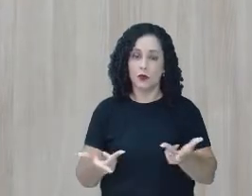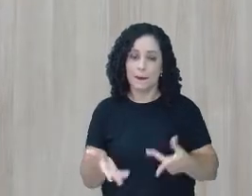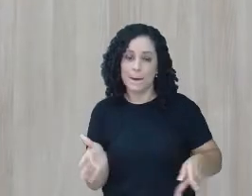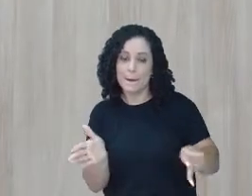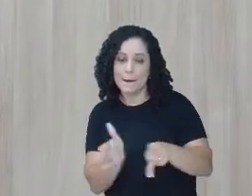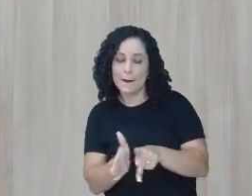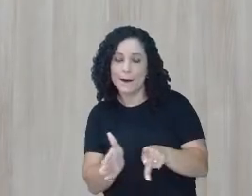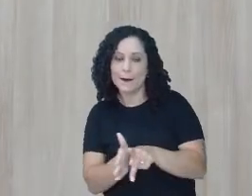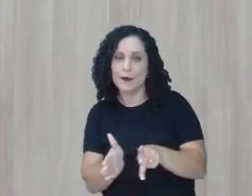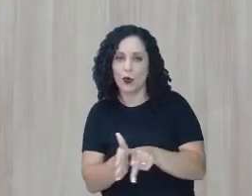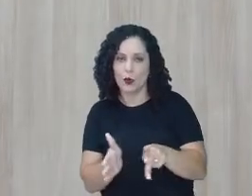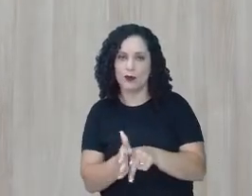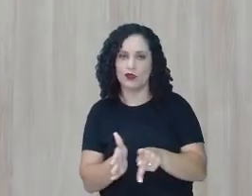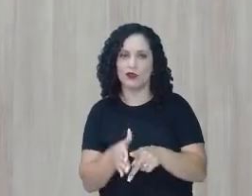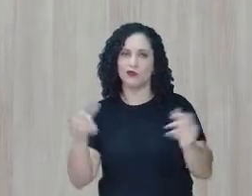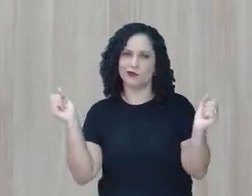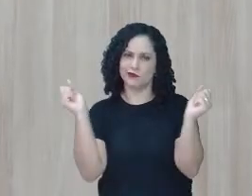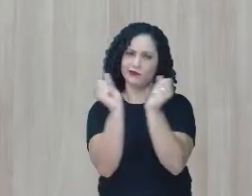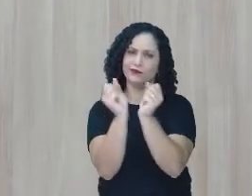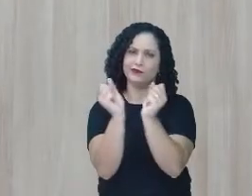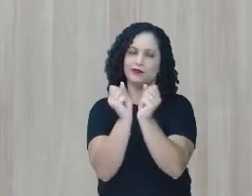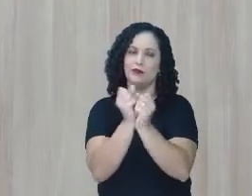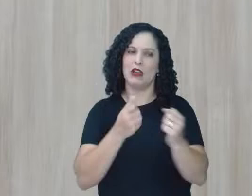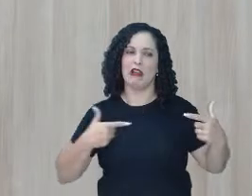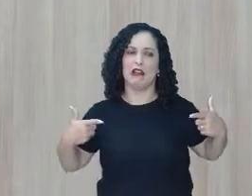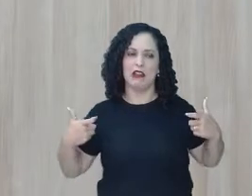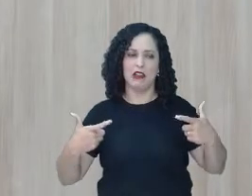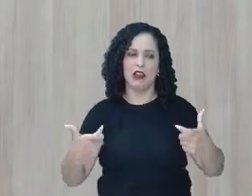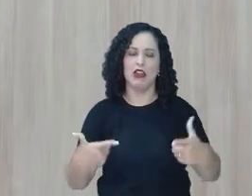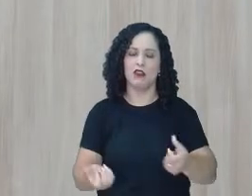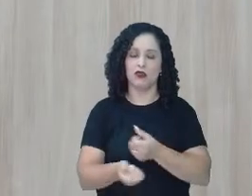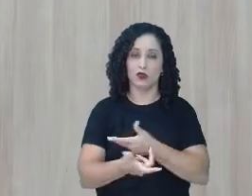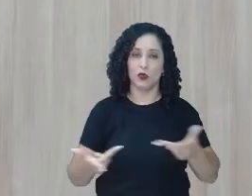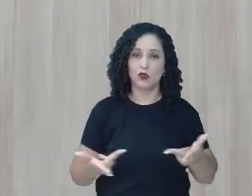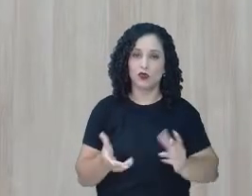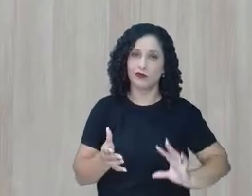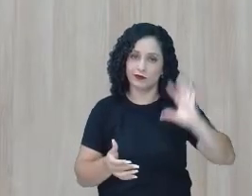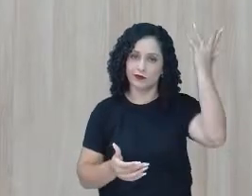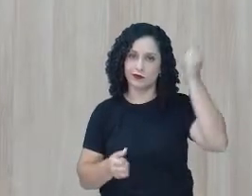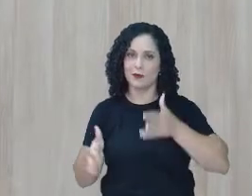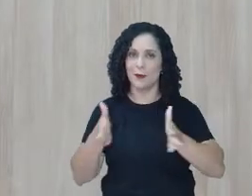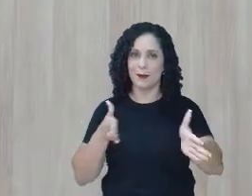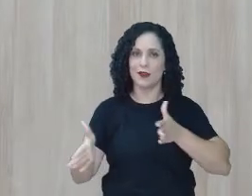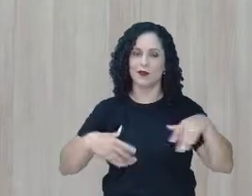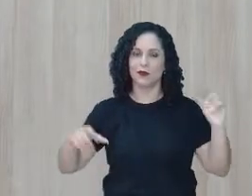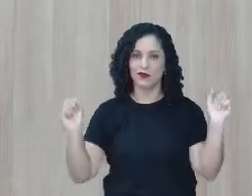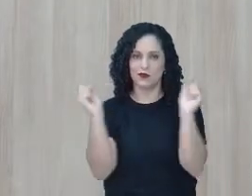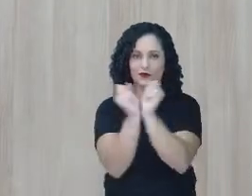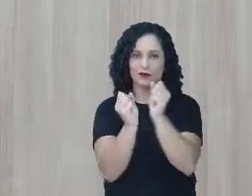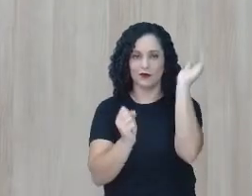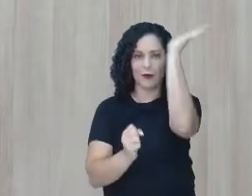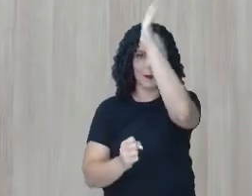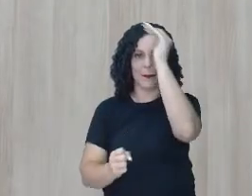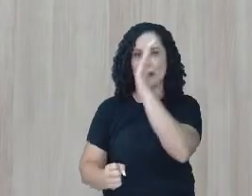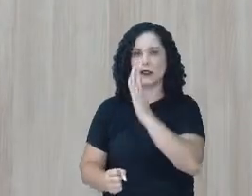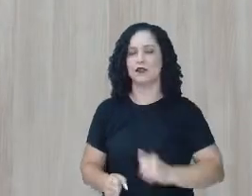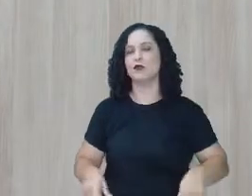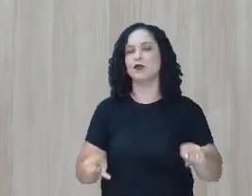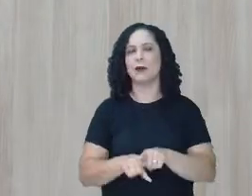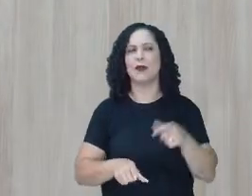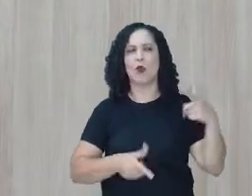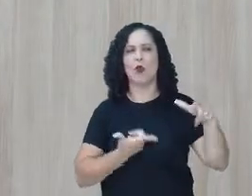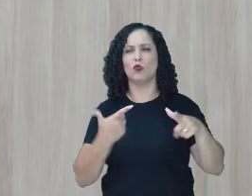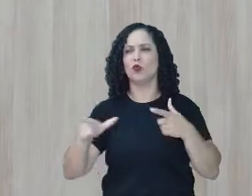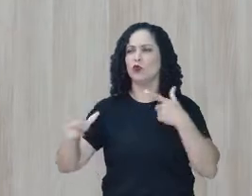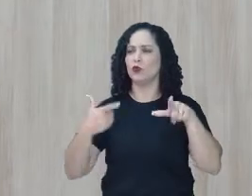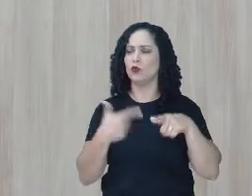gente fugiu, meio aquelas guerras, e formou um dos maiores quilombos, o maior quilombo da história do Brasil, tá certo? E outros tantos existiram. Então, esse foi um